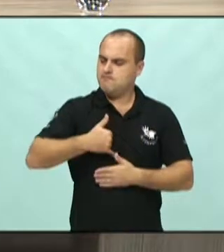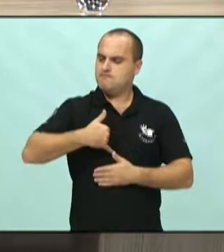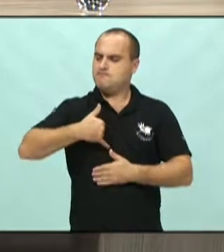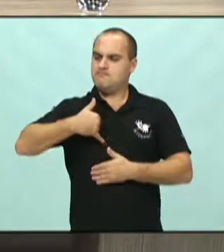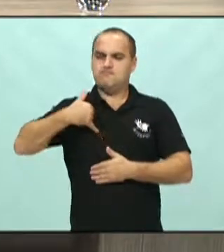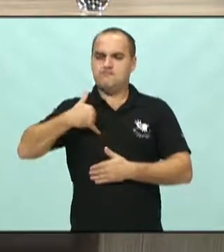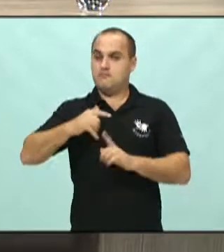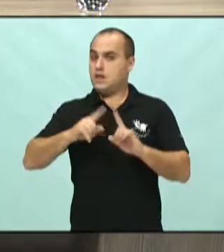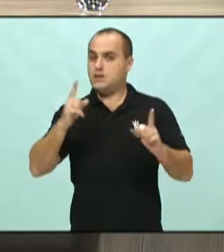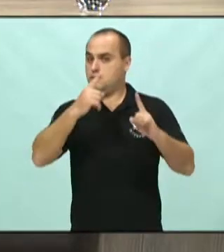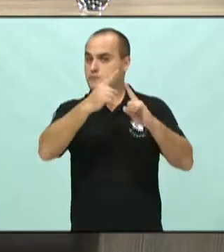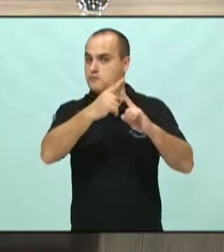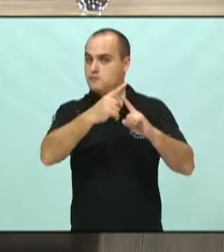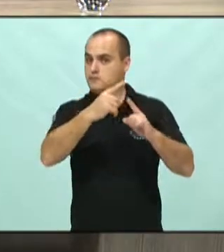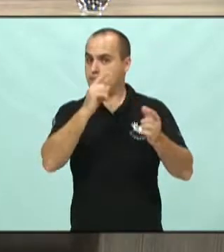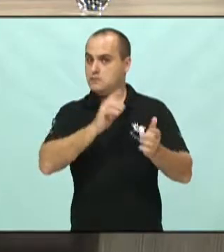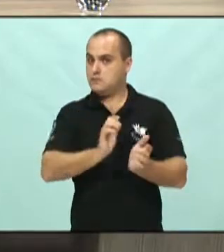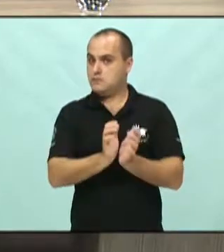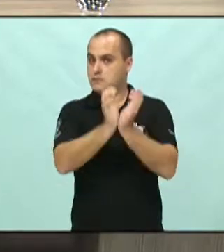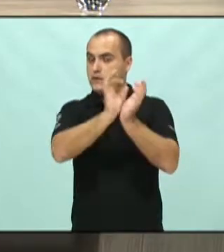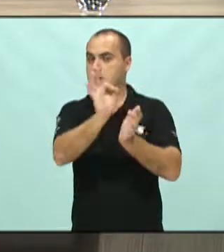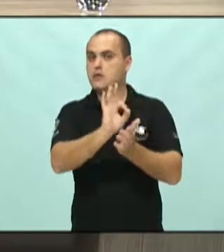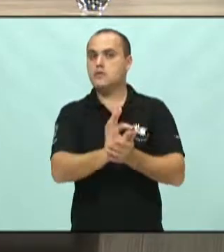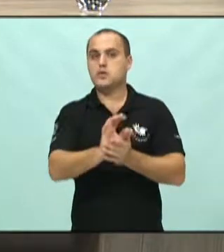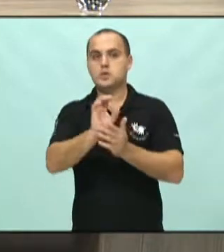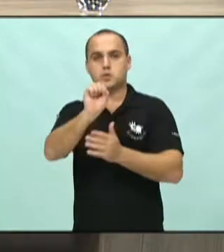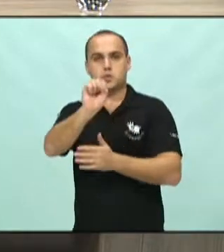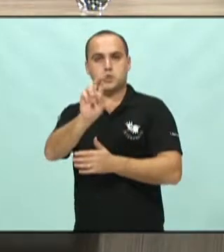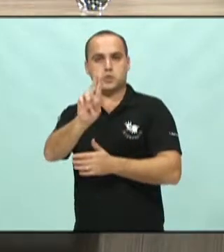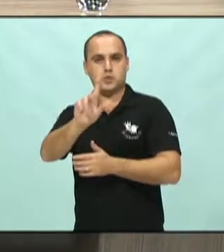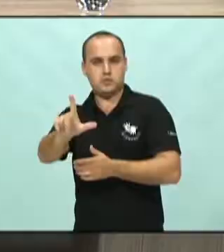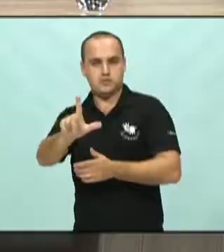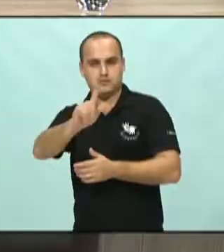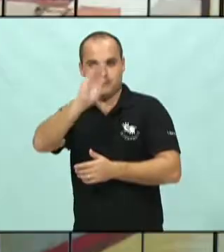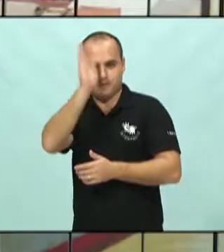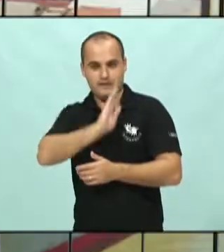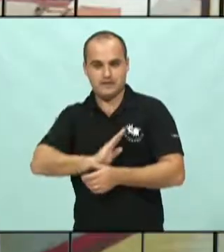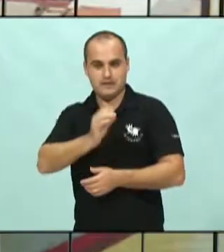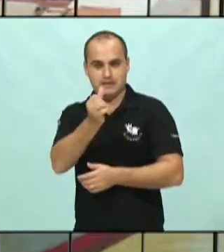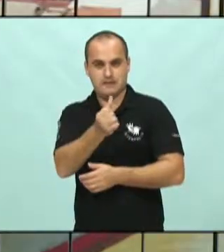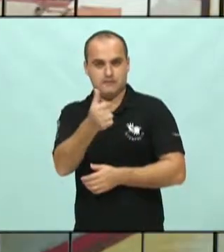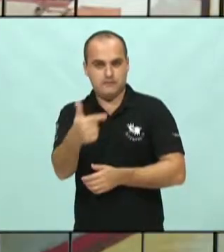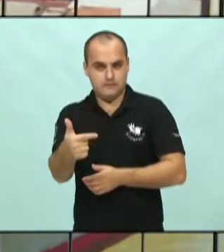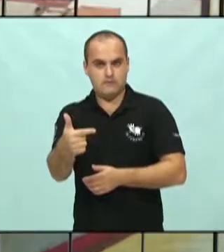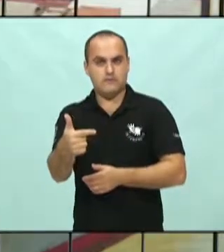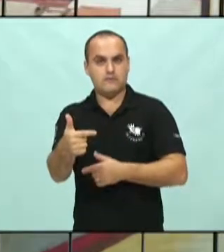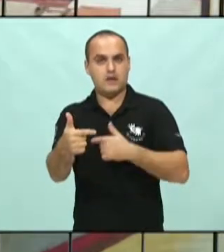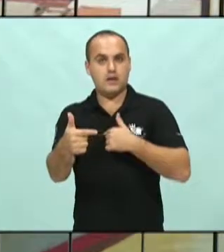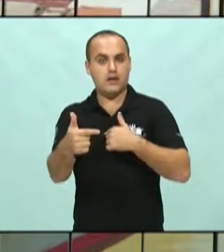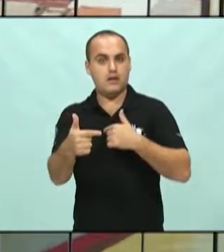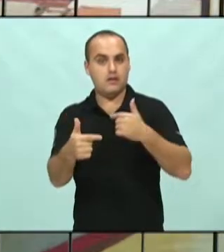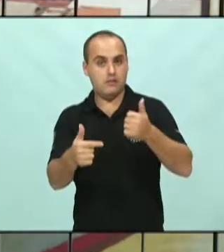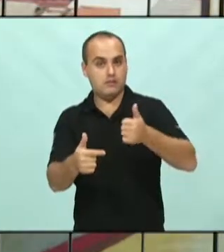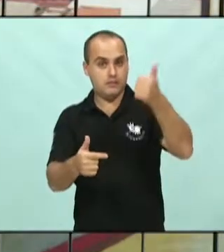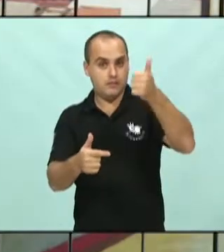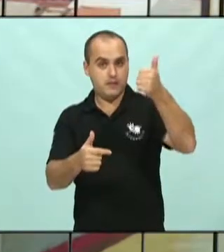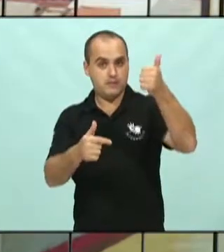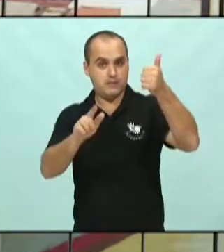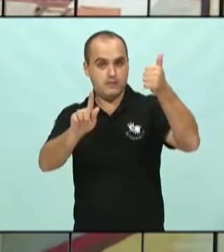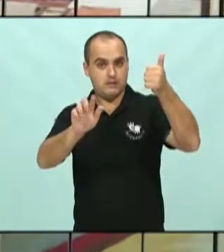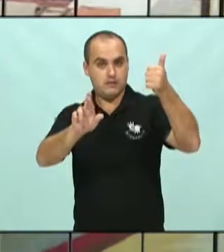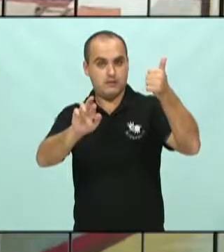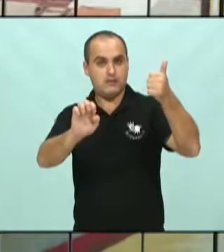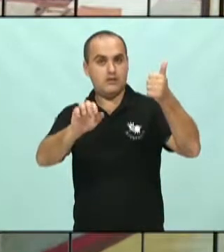ter sido campeão, que foi o Campeonato Sul-Brasileiro de 62, que ele foi vice-campeão, só ficou atrás do Grêmio, mas ficou na